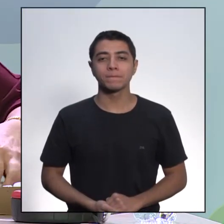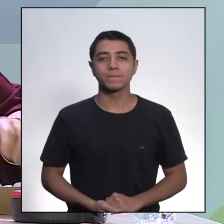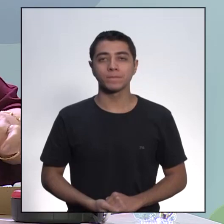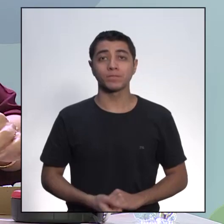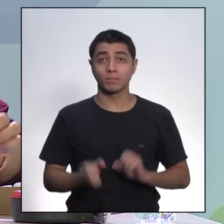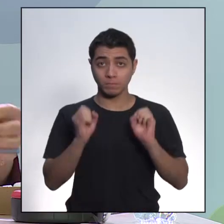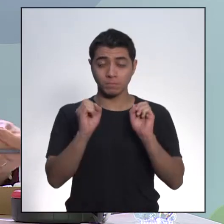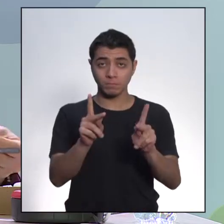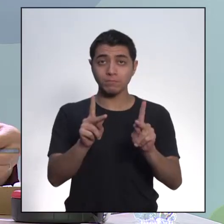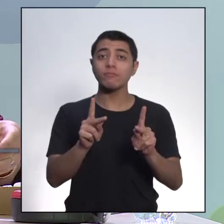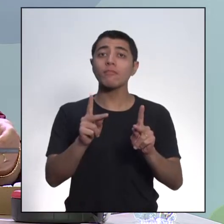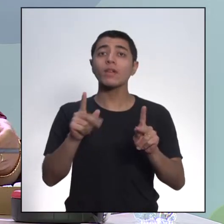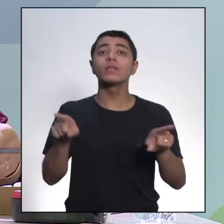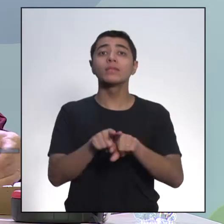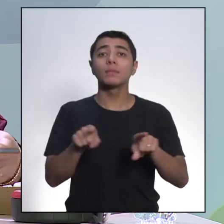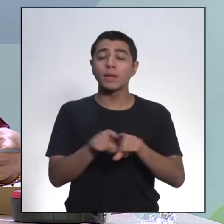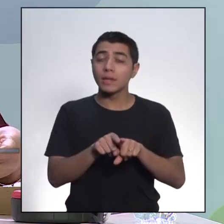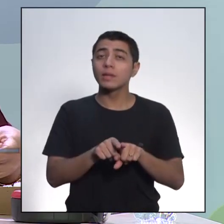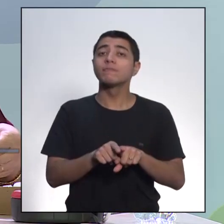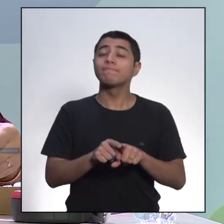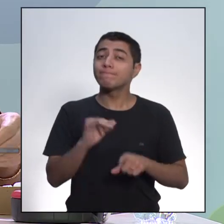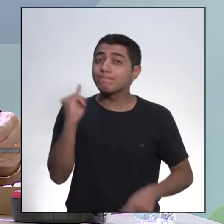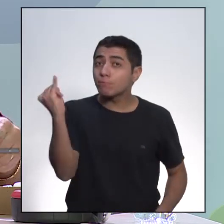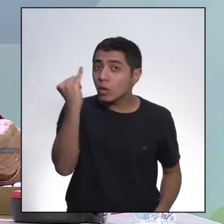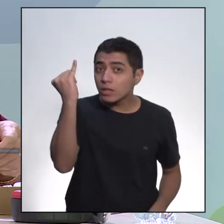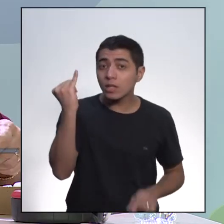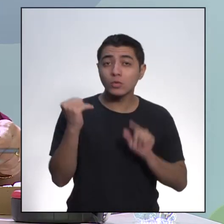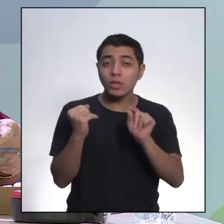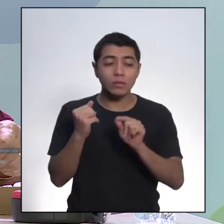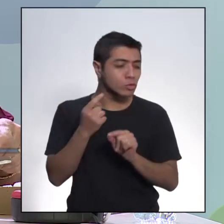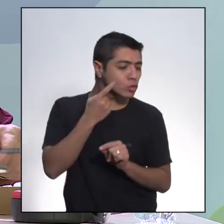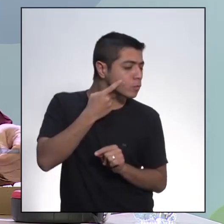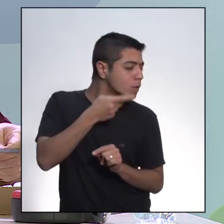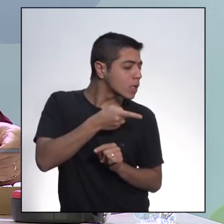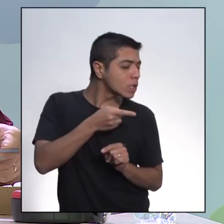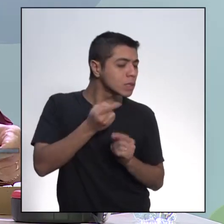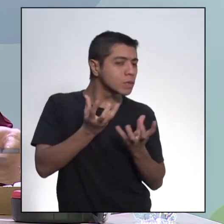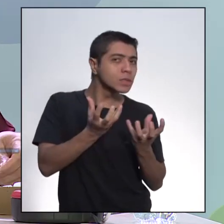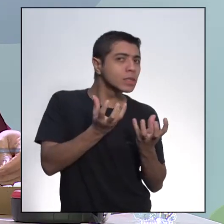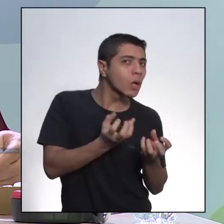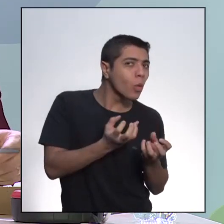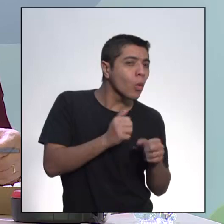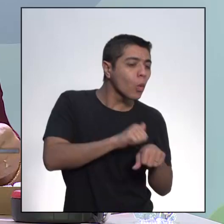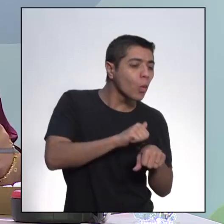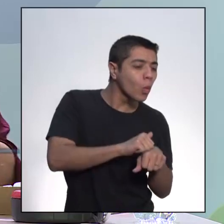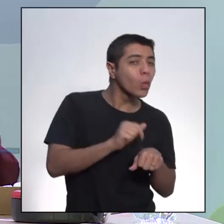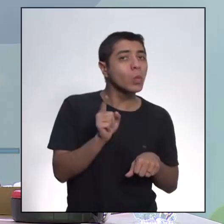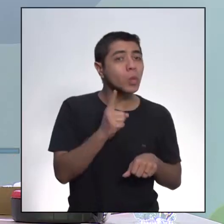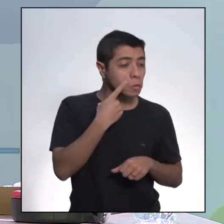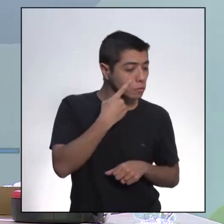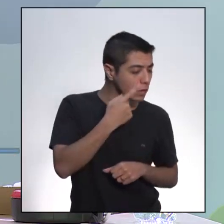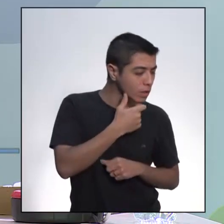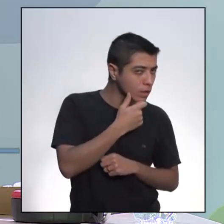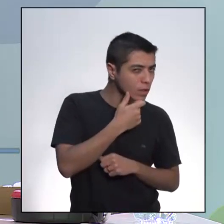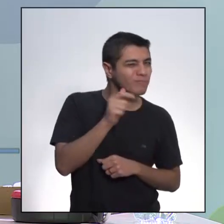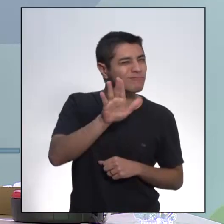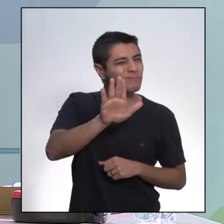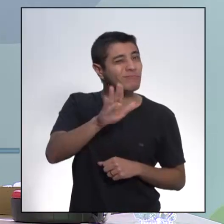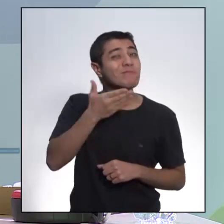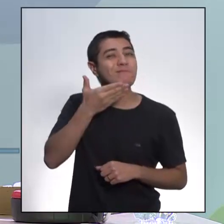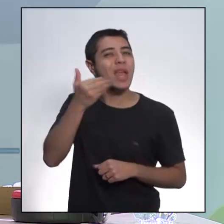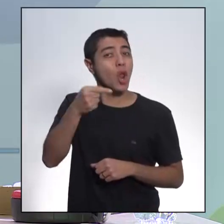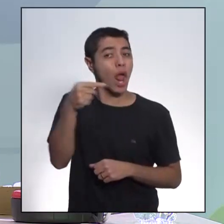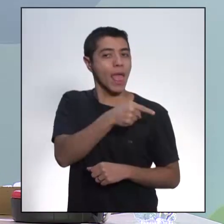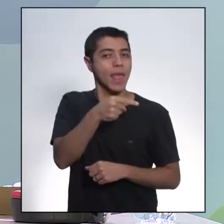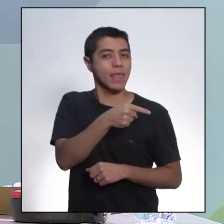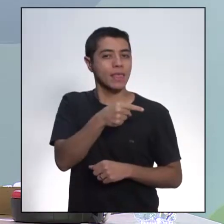E aí tem uma coisa importante aqui, ó. Deixa eu ver se ele secou para a gente fazer. Acho que dá. Acho que eu vou fazer aquele que está sequinho já.